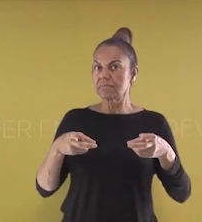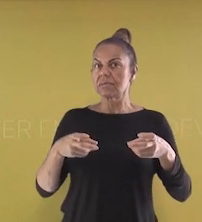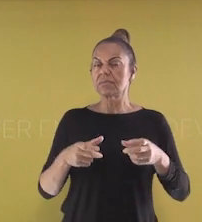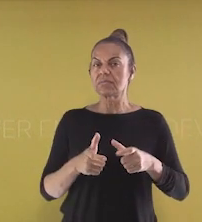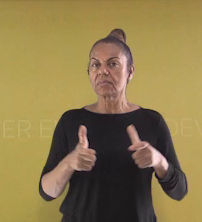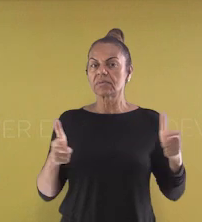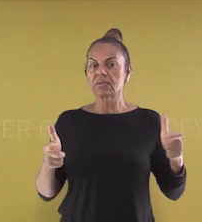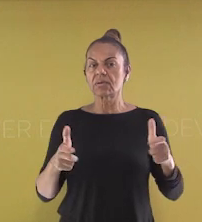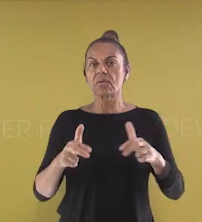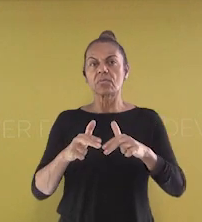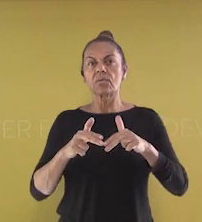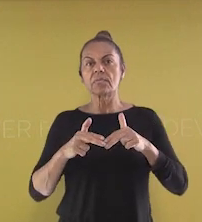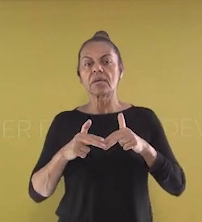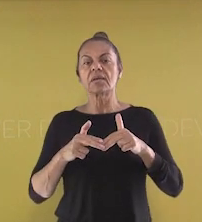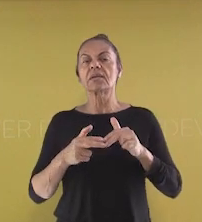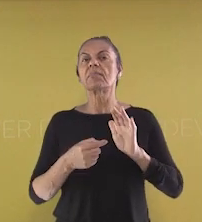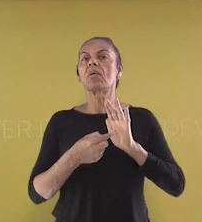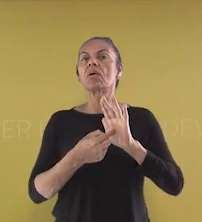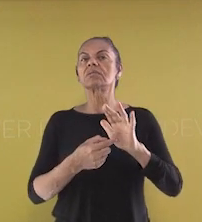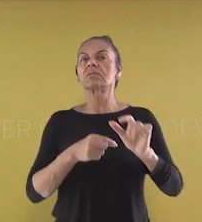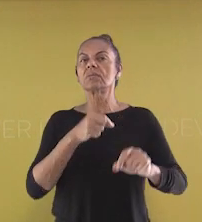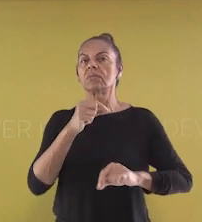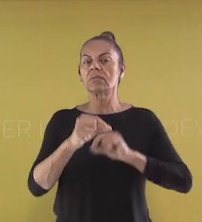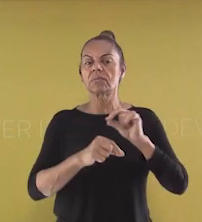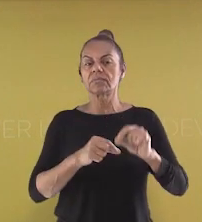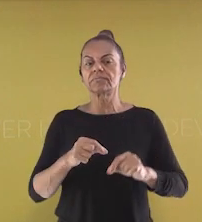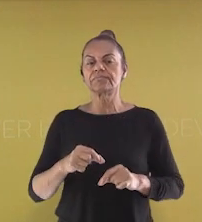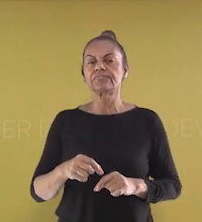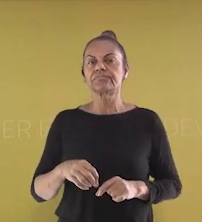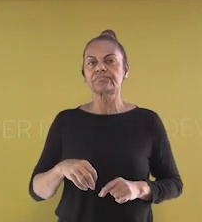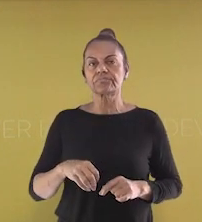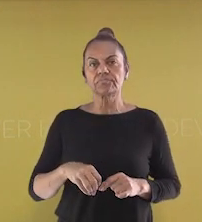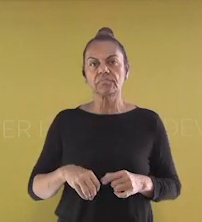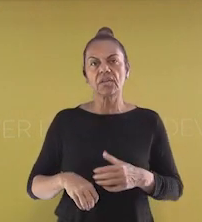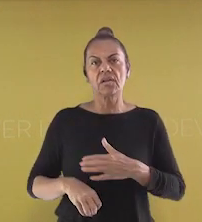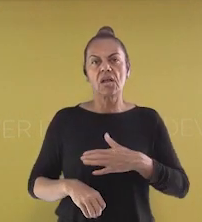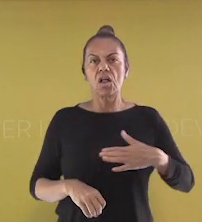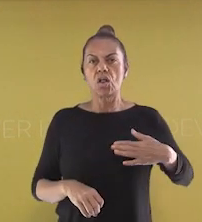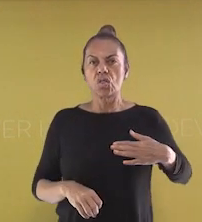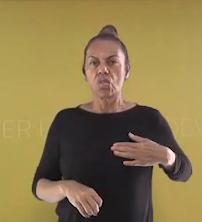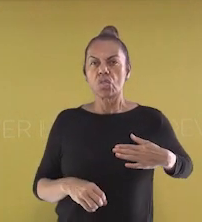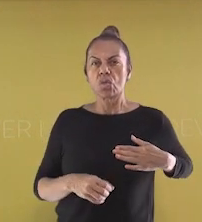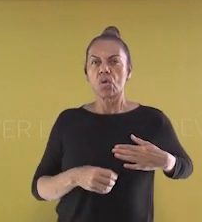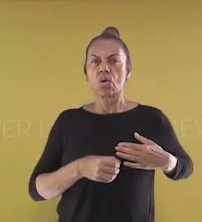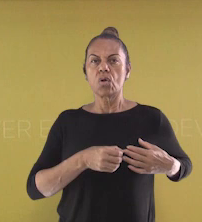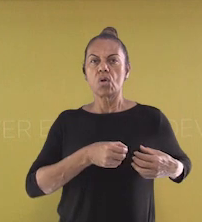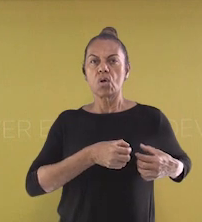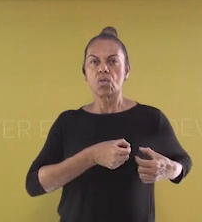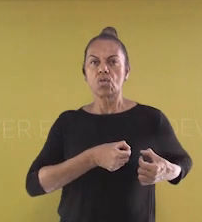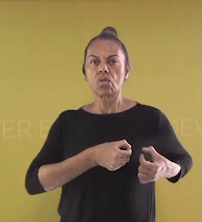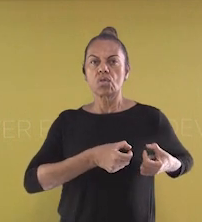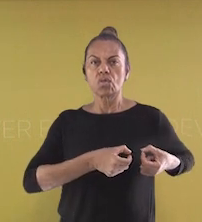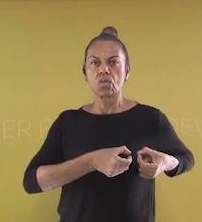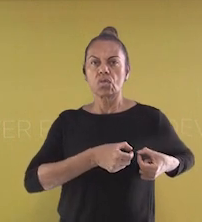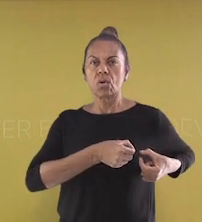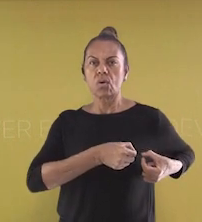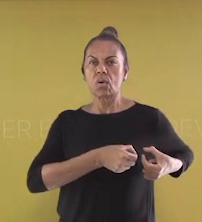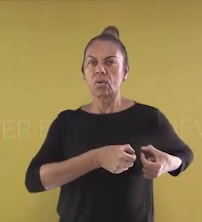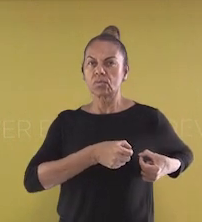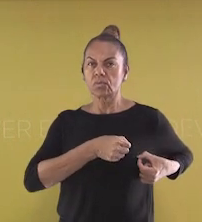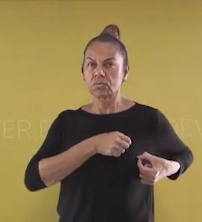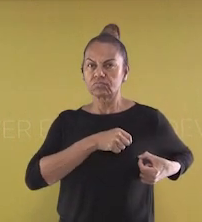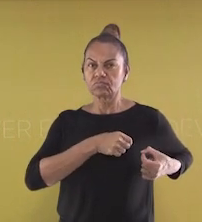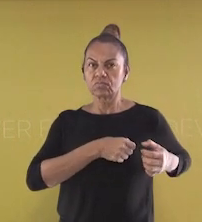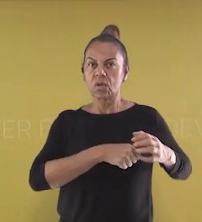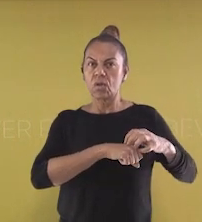câncer de mama pode ser percebido em fases iniciais, na maioria dos casos, por meio dos seguintes sinais